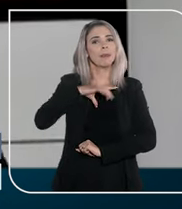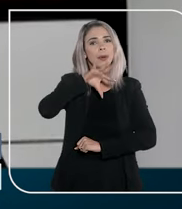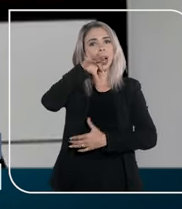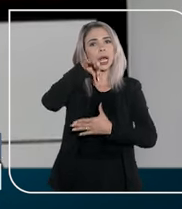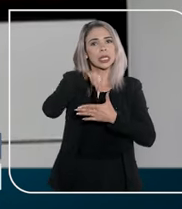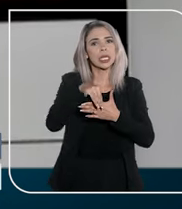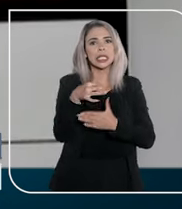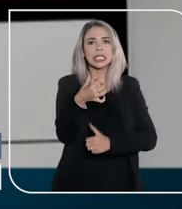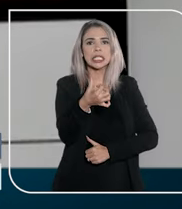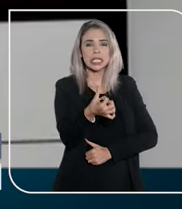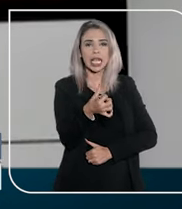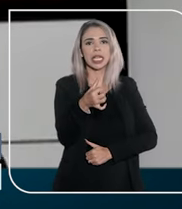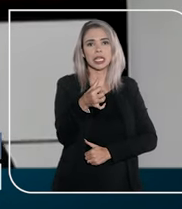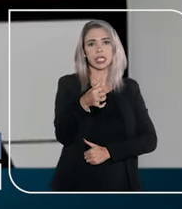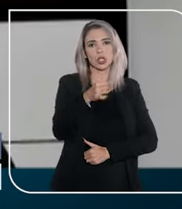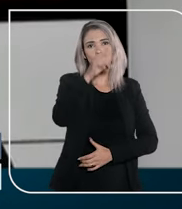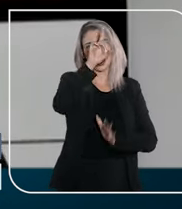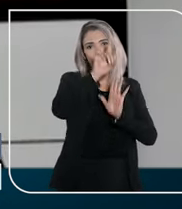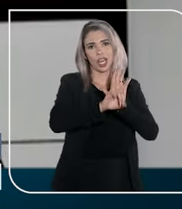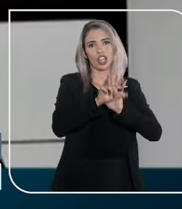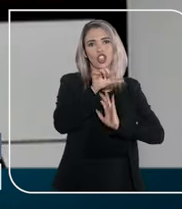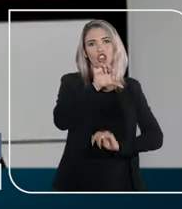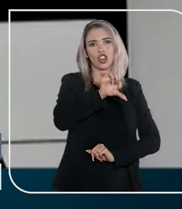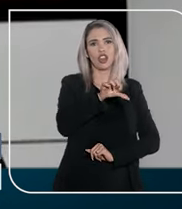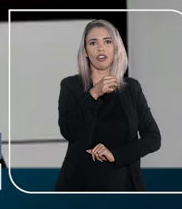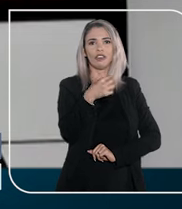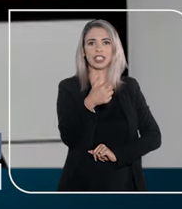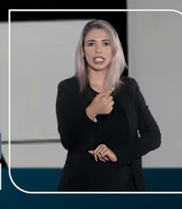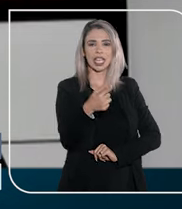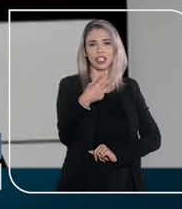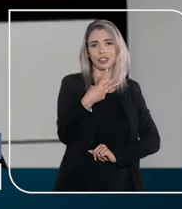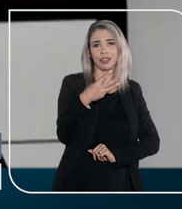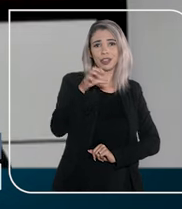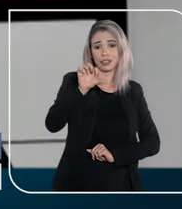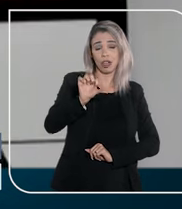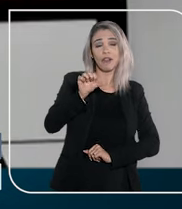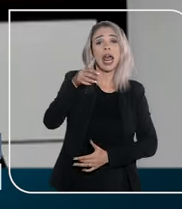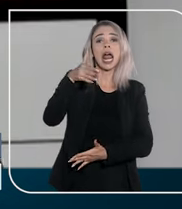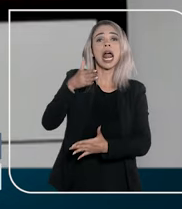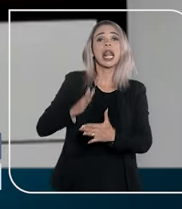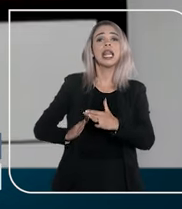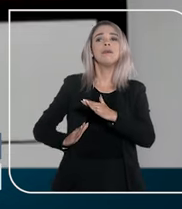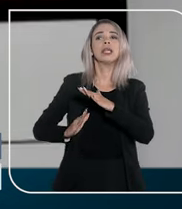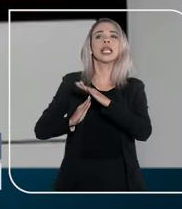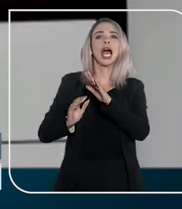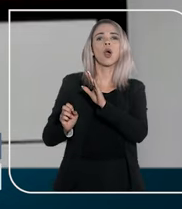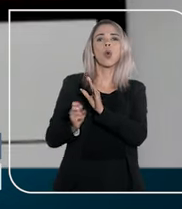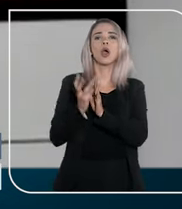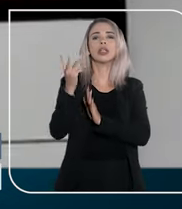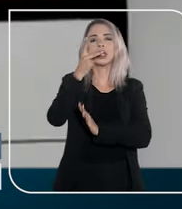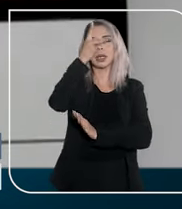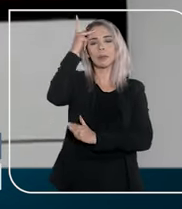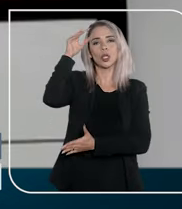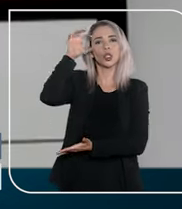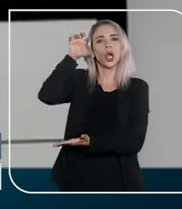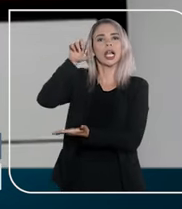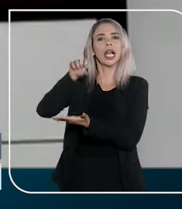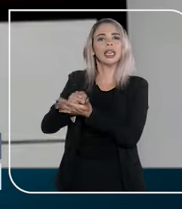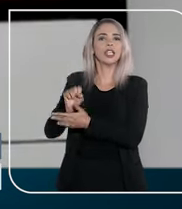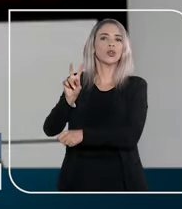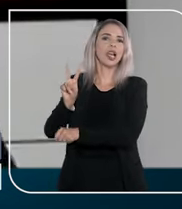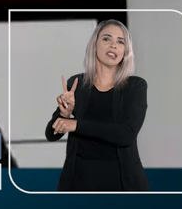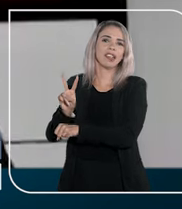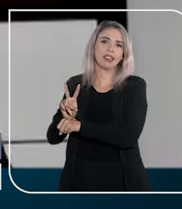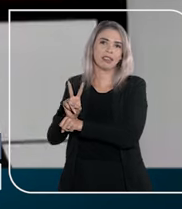do decreto 9739 para limitar a quantidade de pessoas aprovadas em cadastro de reserva.